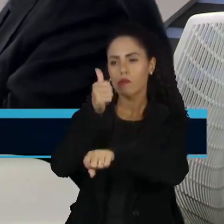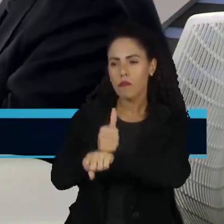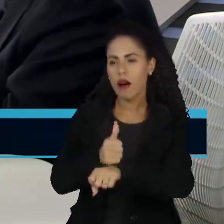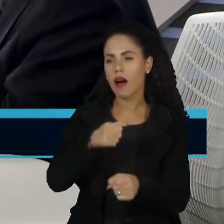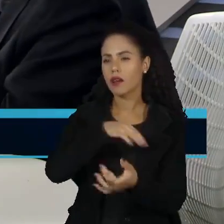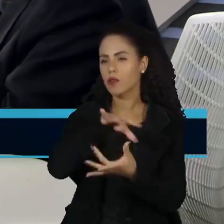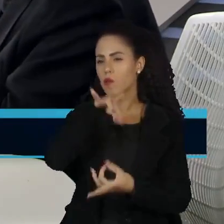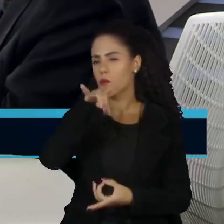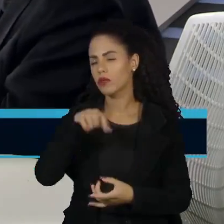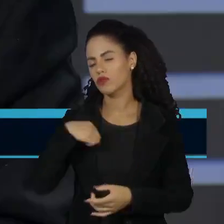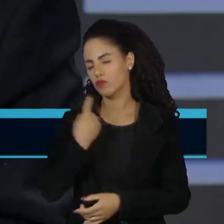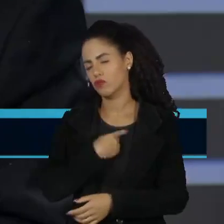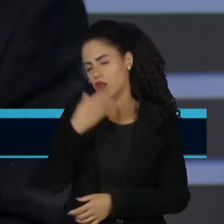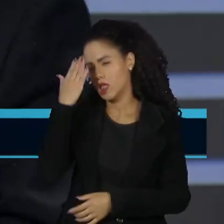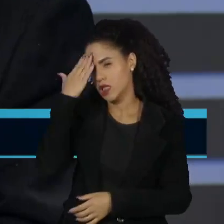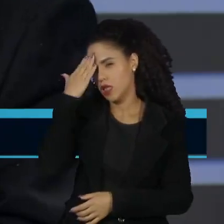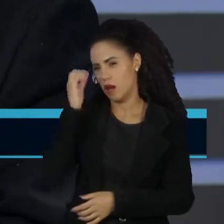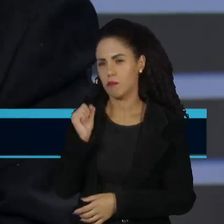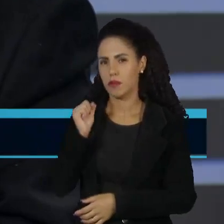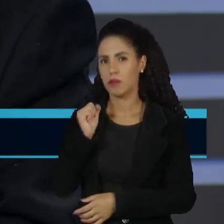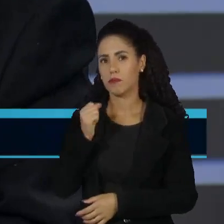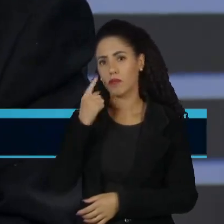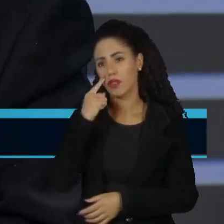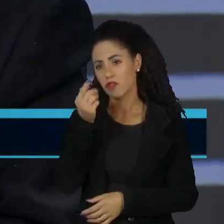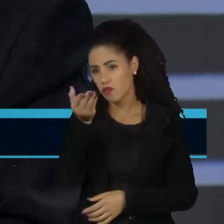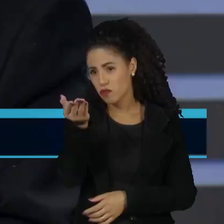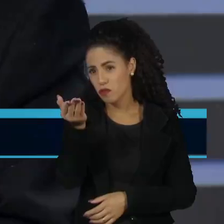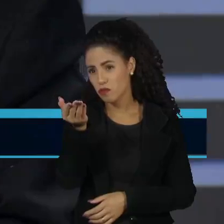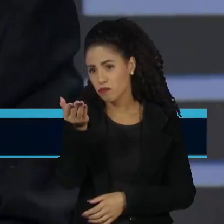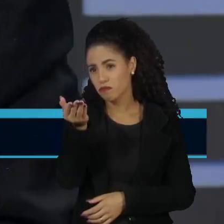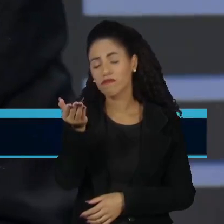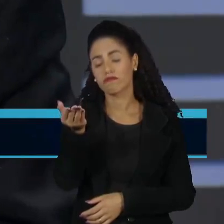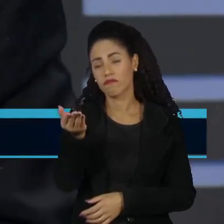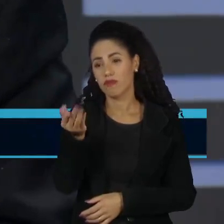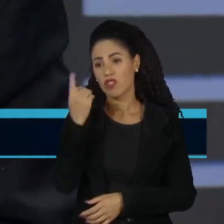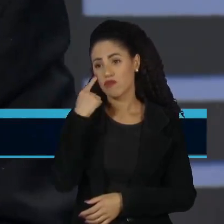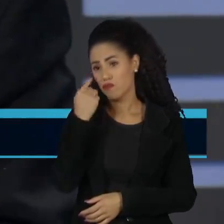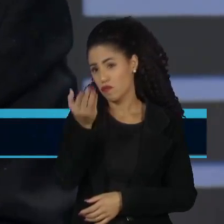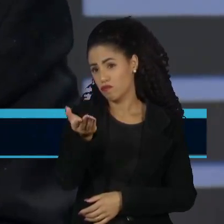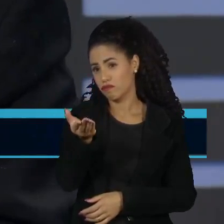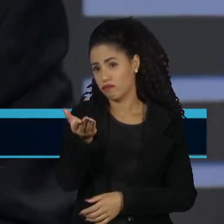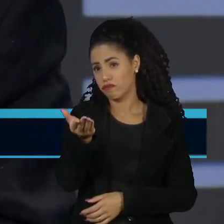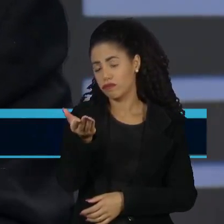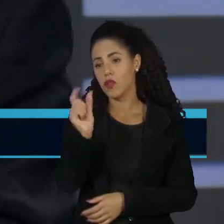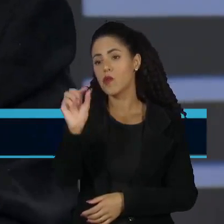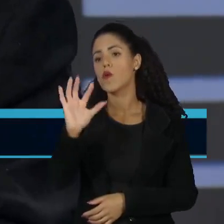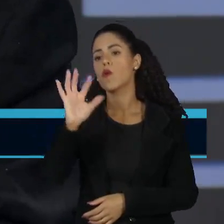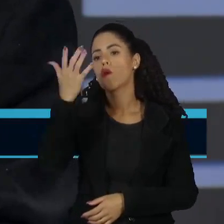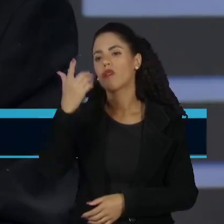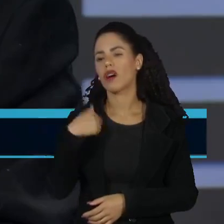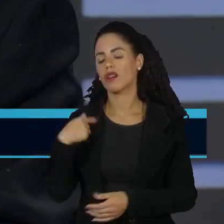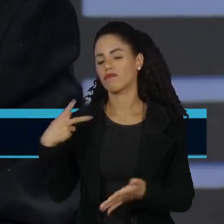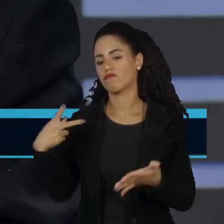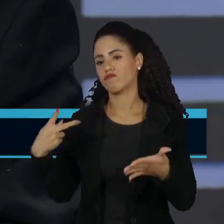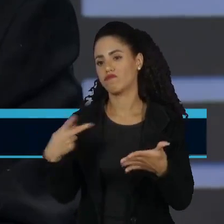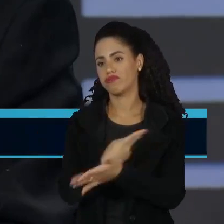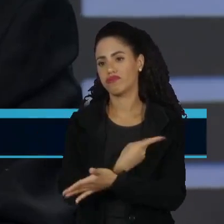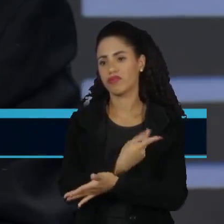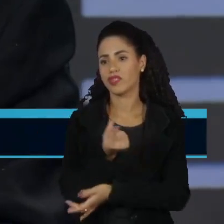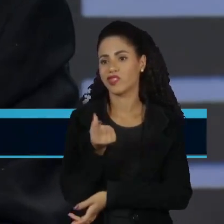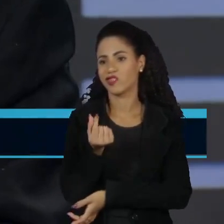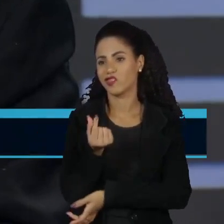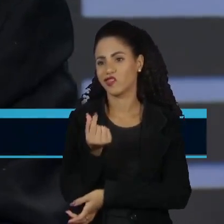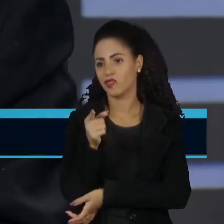democracia, aquilo tudo que a gente conhece. Esse é um exemplo, né? Além da possível patifaria que envolva dinheiro